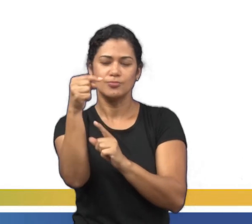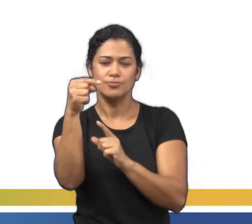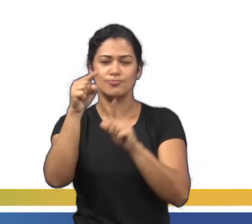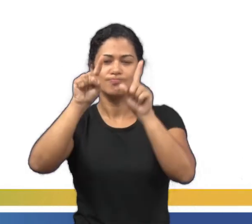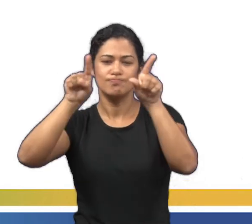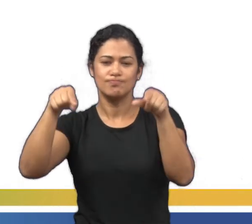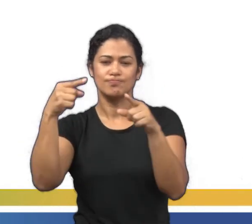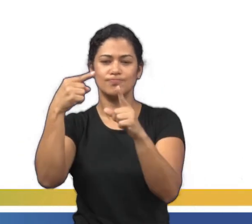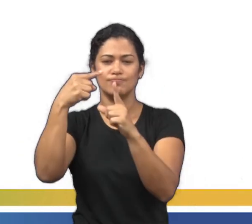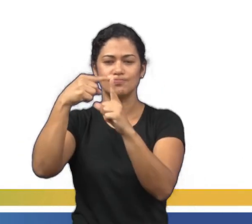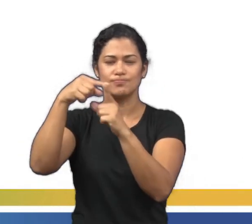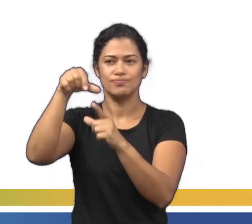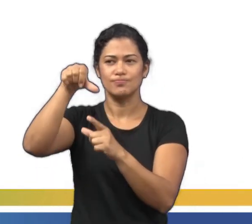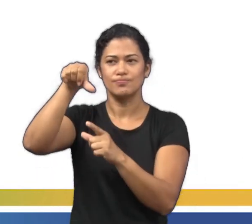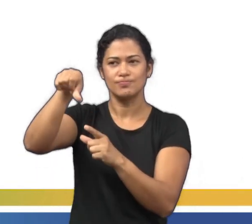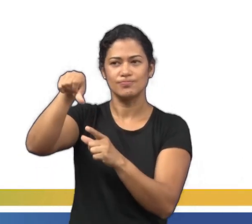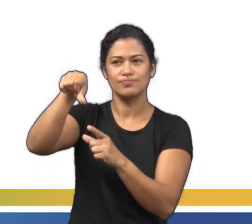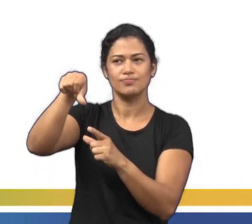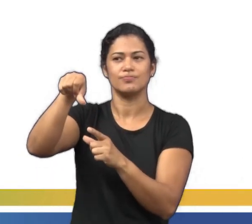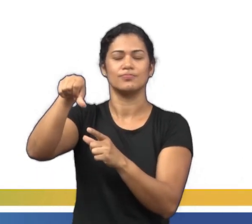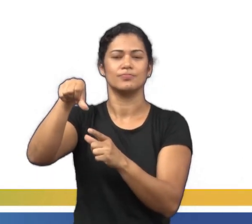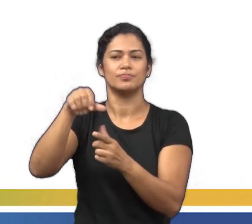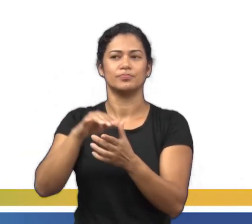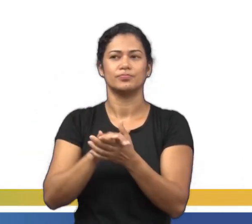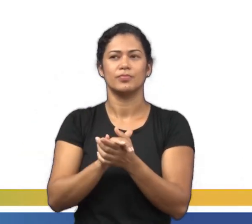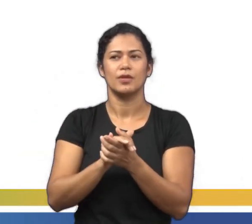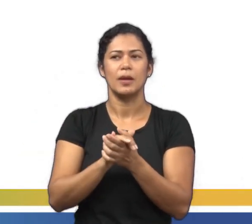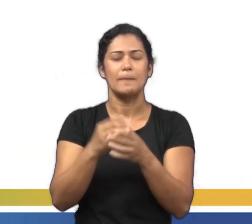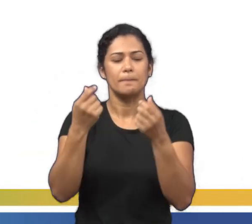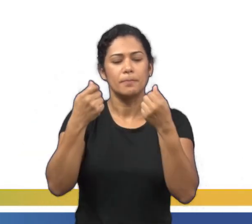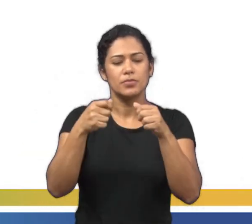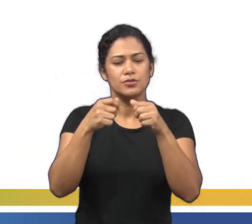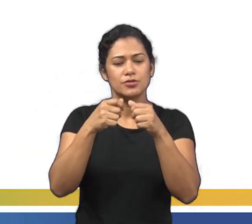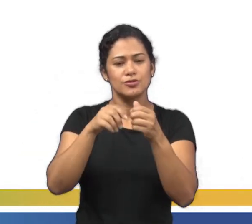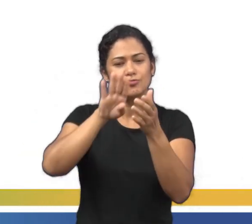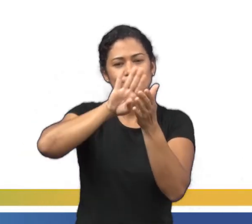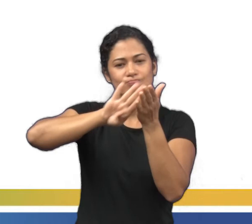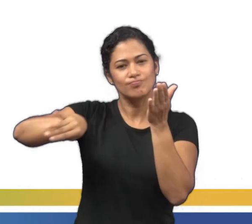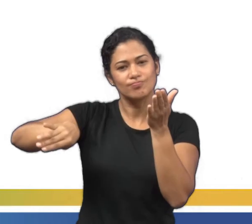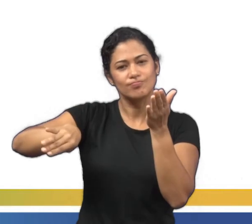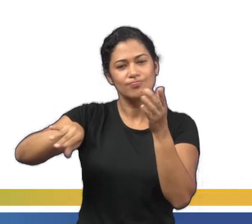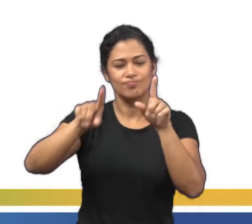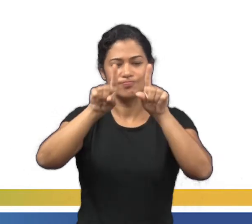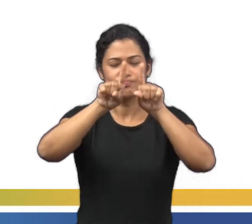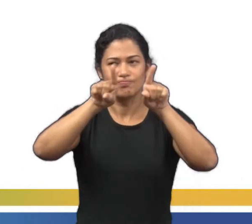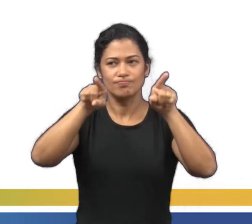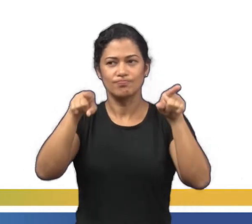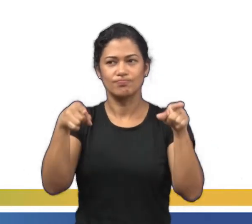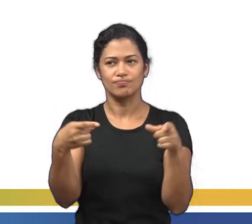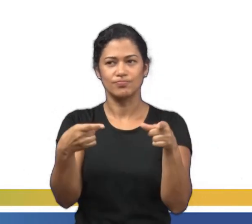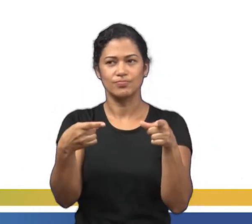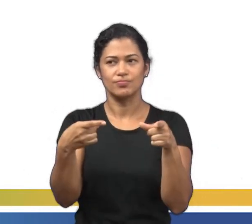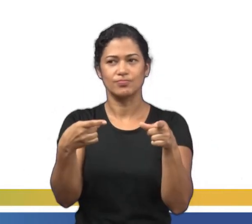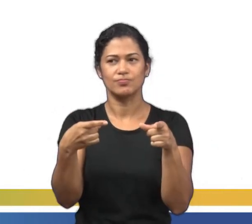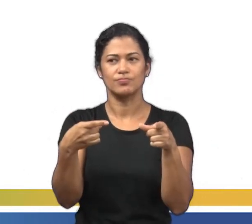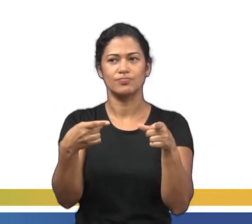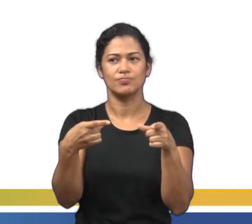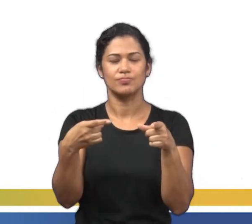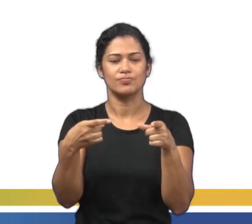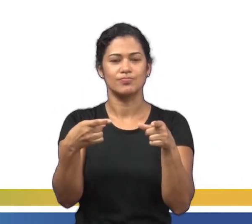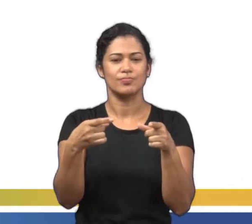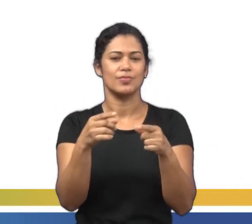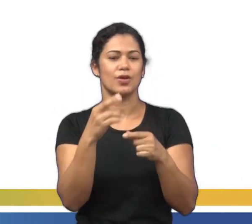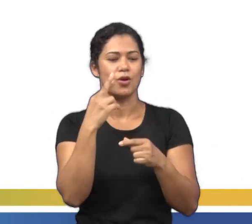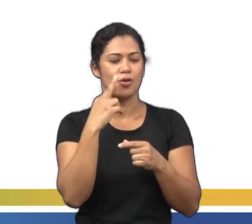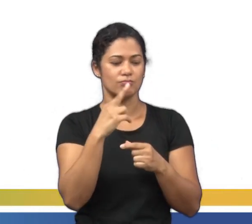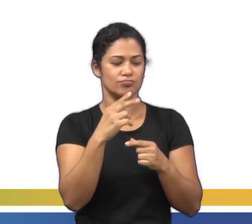ficar 16, mais com mais 1, menos com mais, menos 9. Então, quando a gente elimina os parênteses, fica